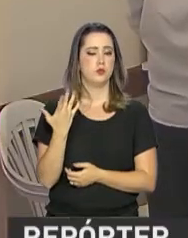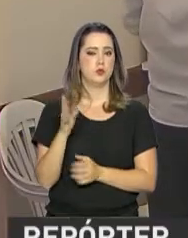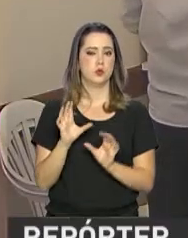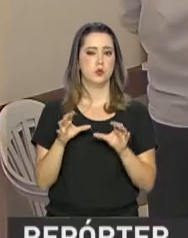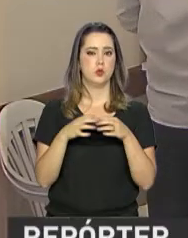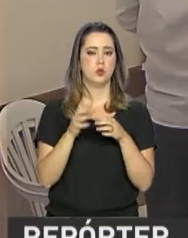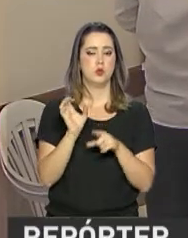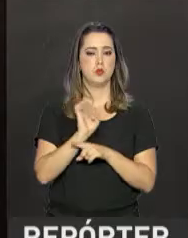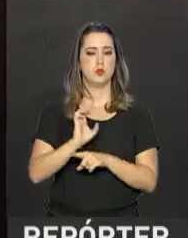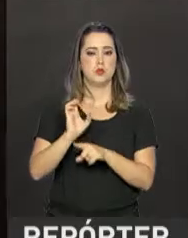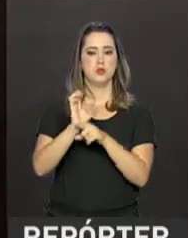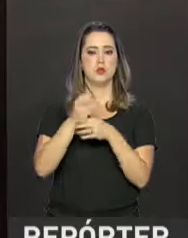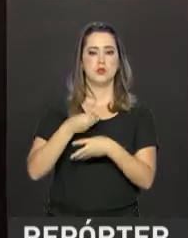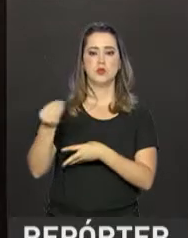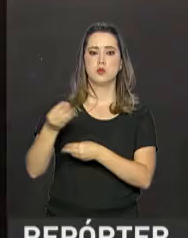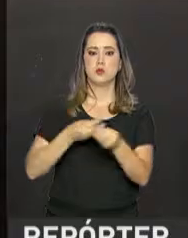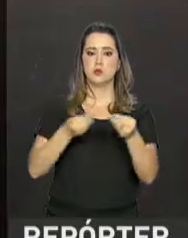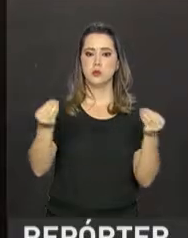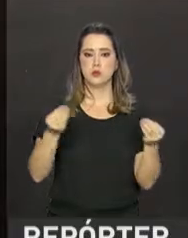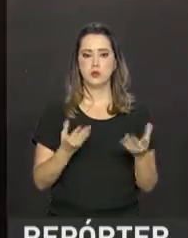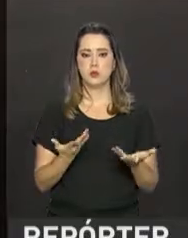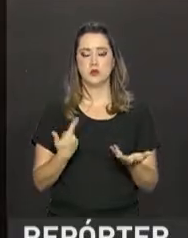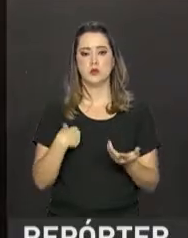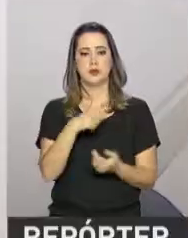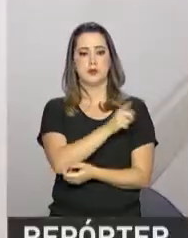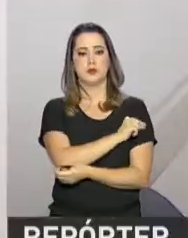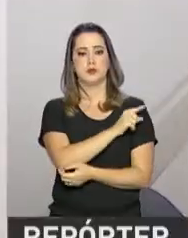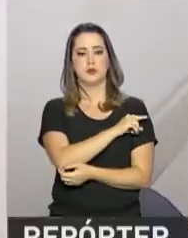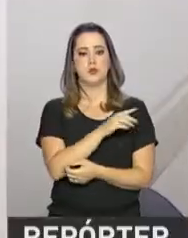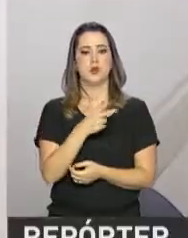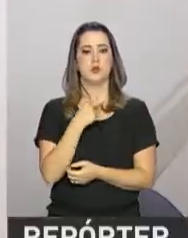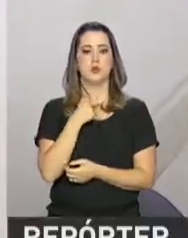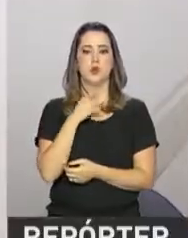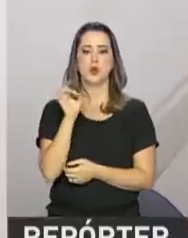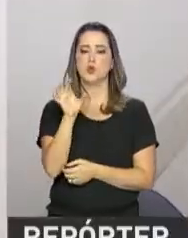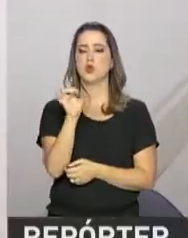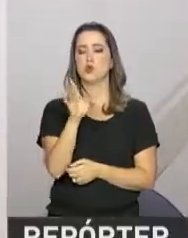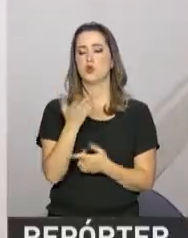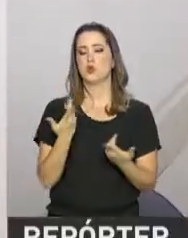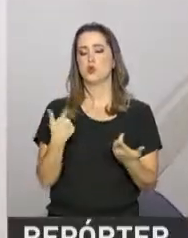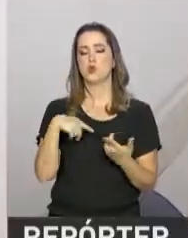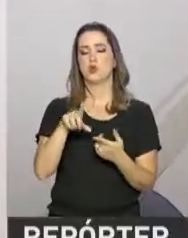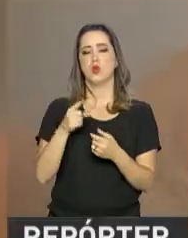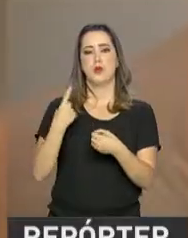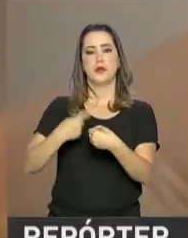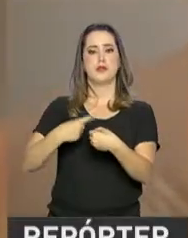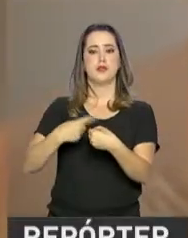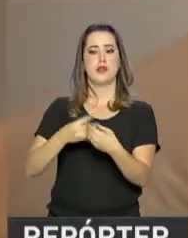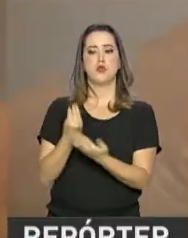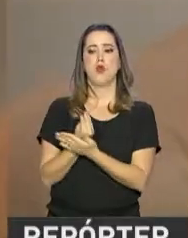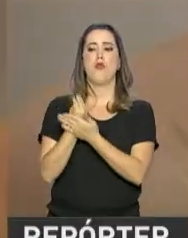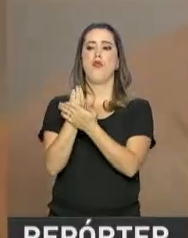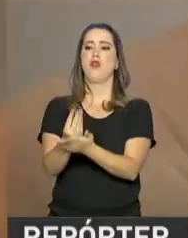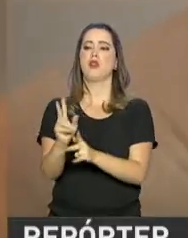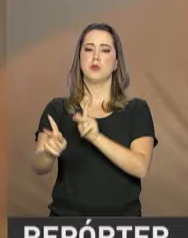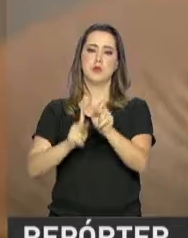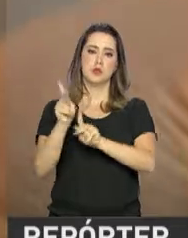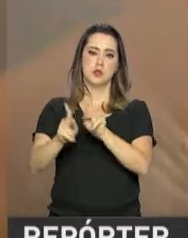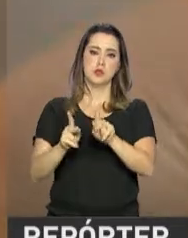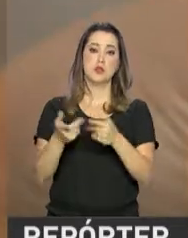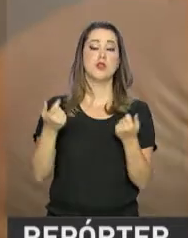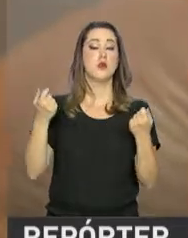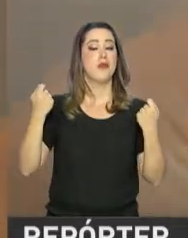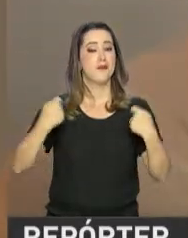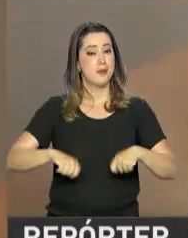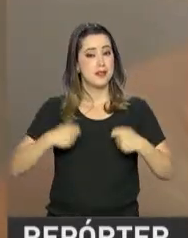estado distribua para os municípios e não basta que os municípios coloquem à disposição da população a